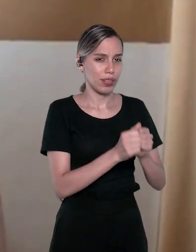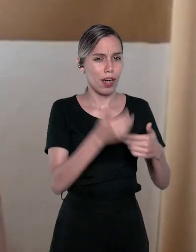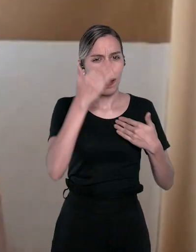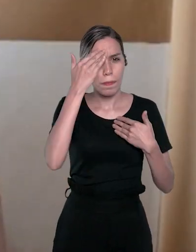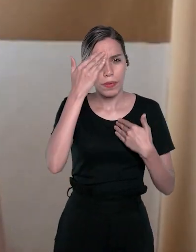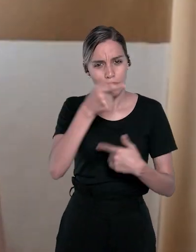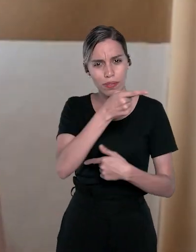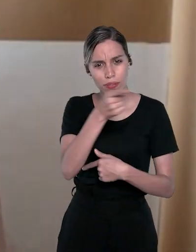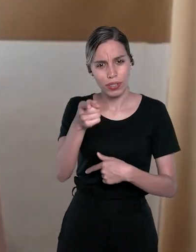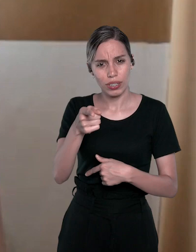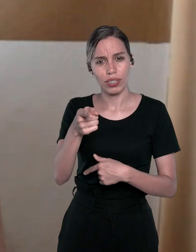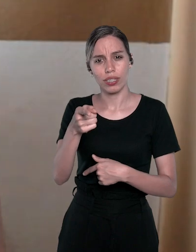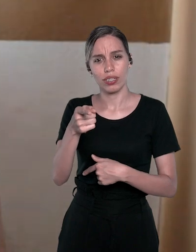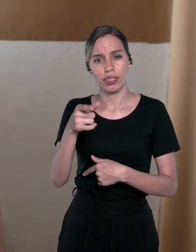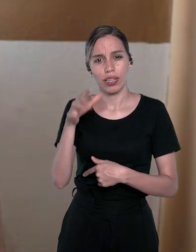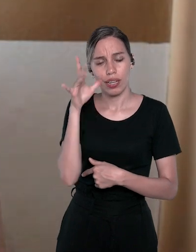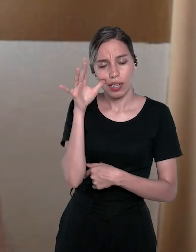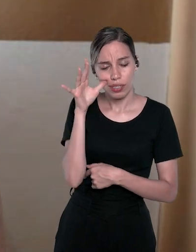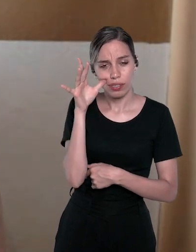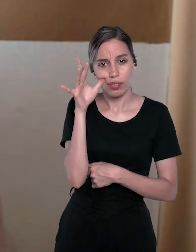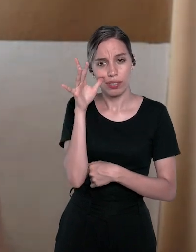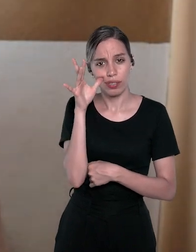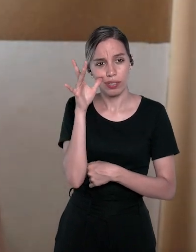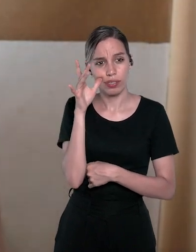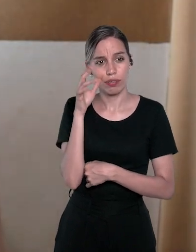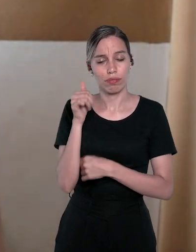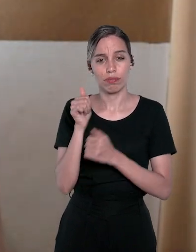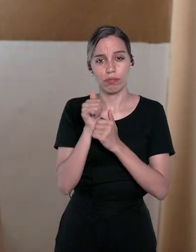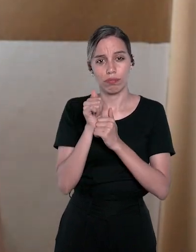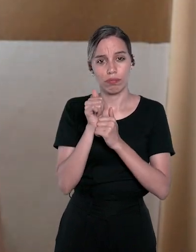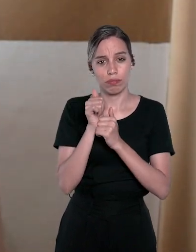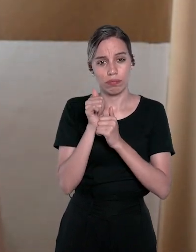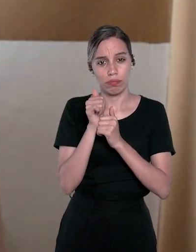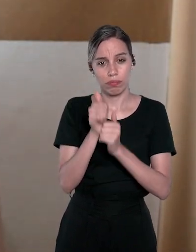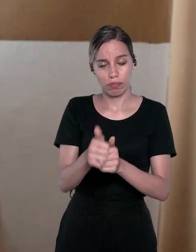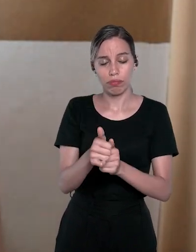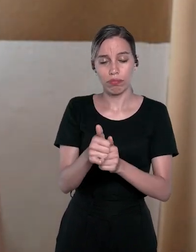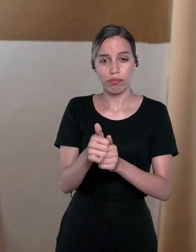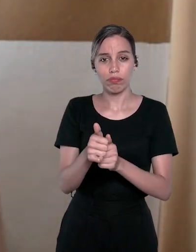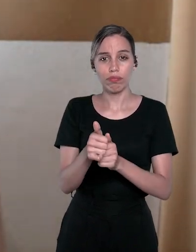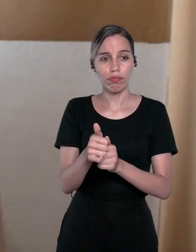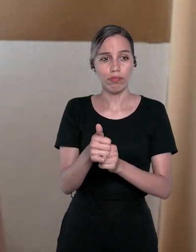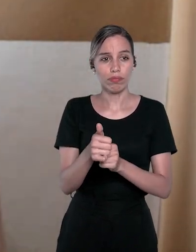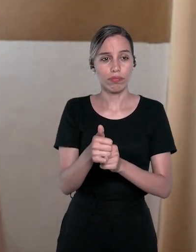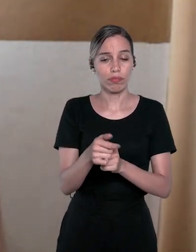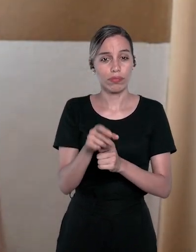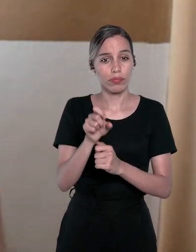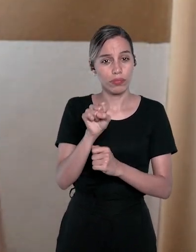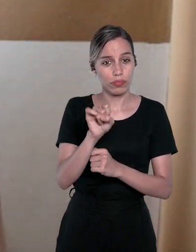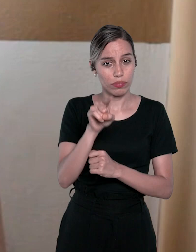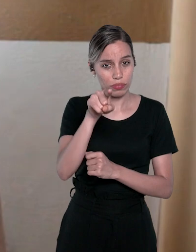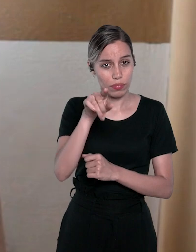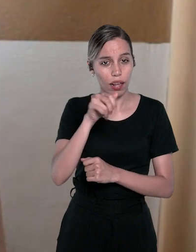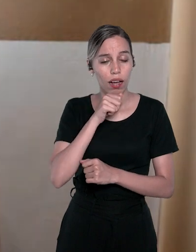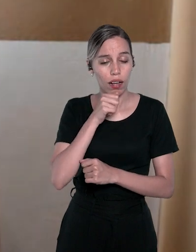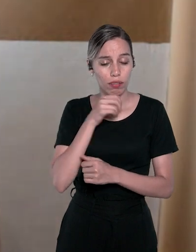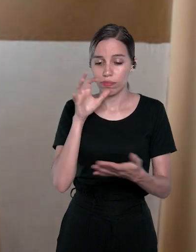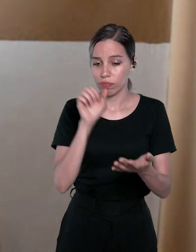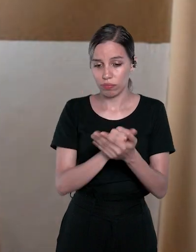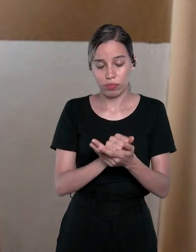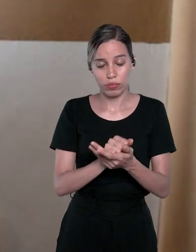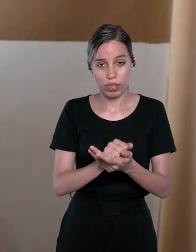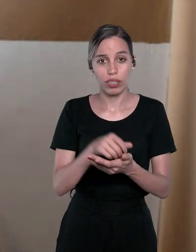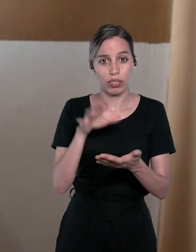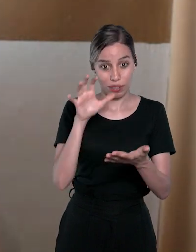obrigada. E obrigada a você que nos acompanhou aqui pelo canal do Sempre um Papo no YouTube. Te convido novamente, se ainda não